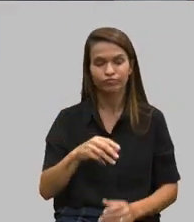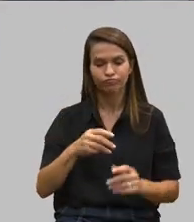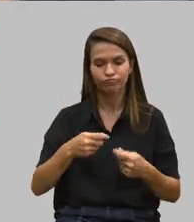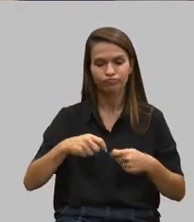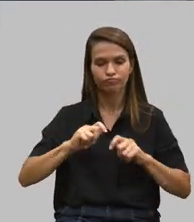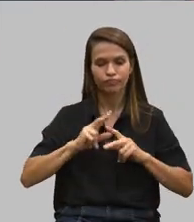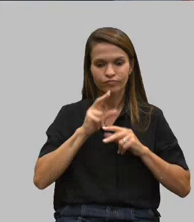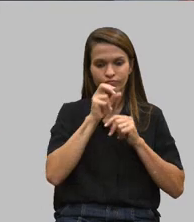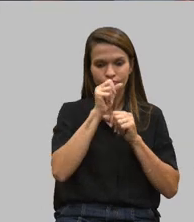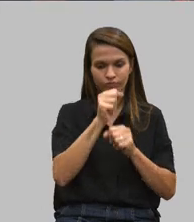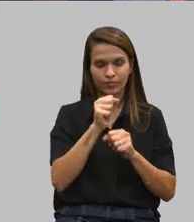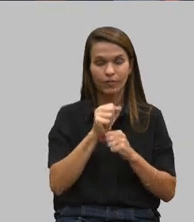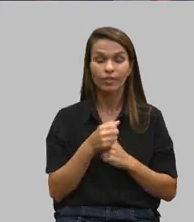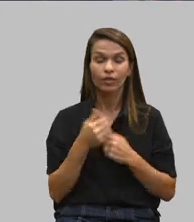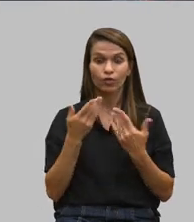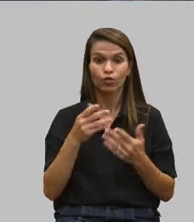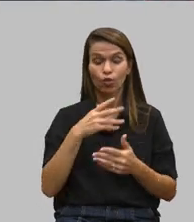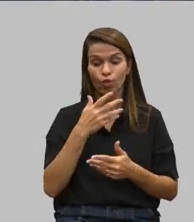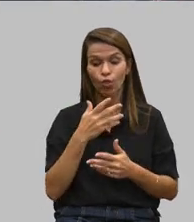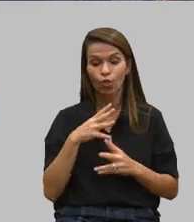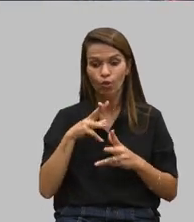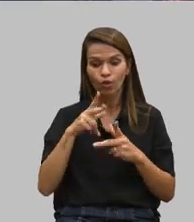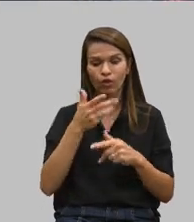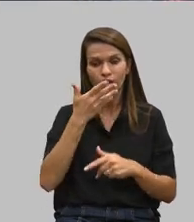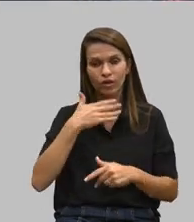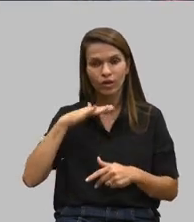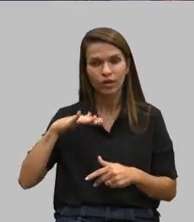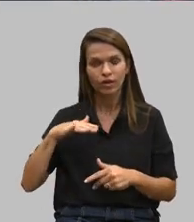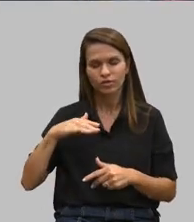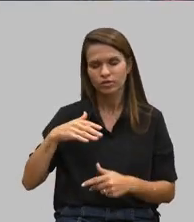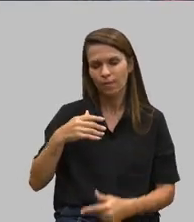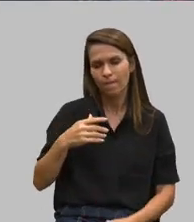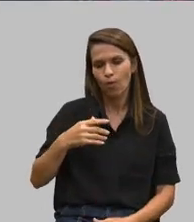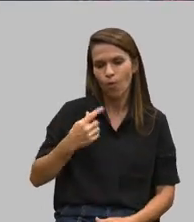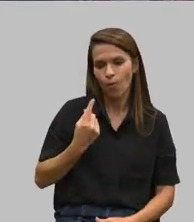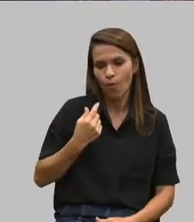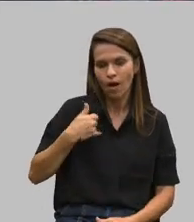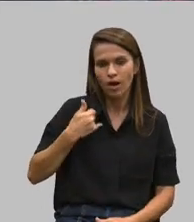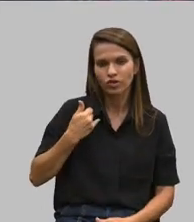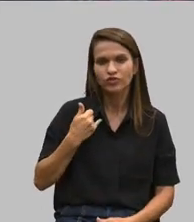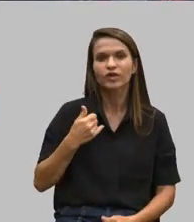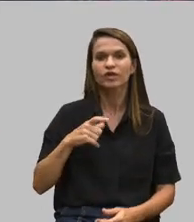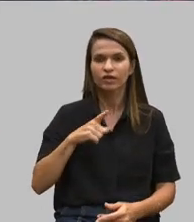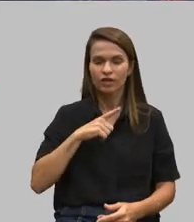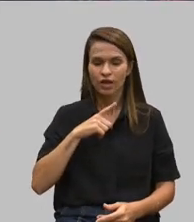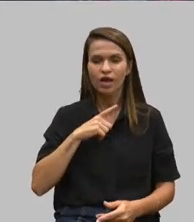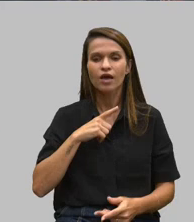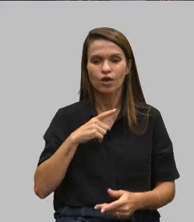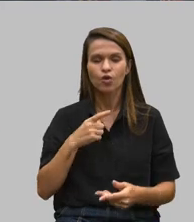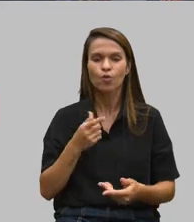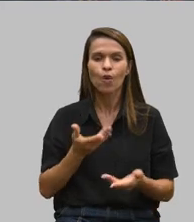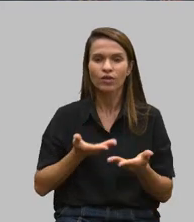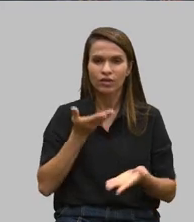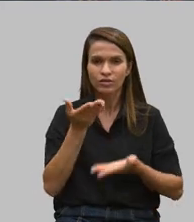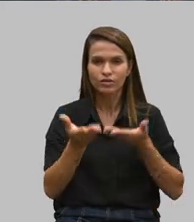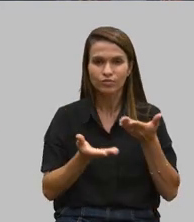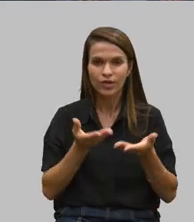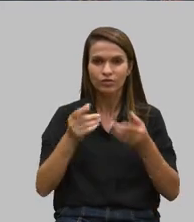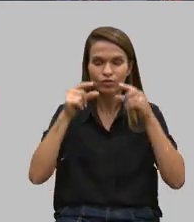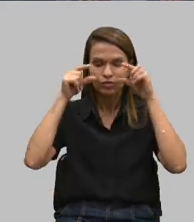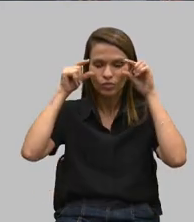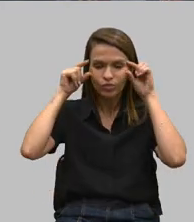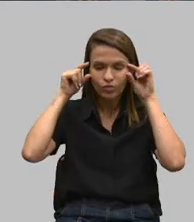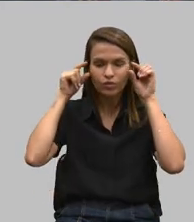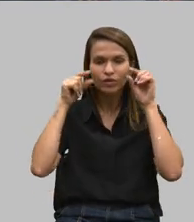toda criança no primeiro ano de vida vai ter a sua primeira consulta oftalmológica eh teremos linhas vinculadas a glaucoma